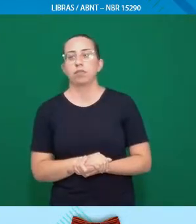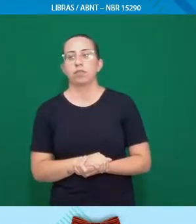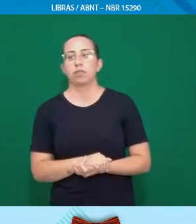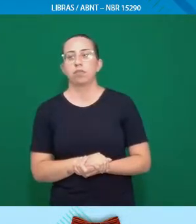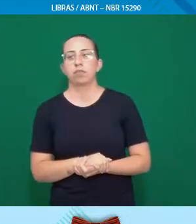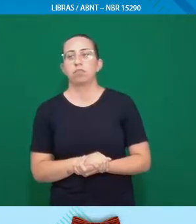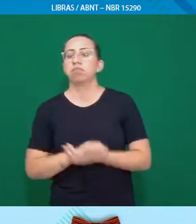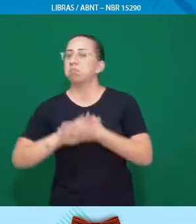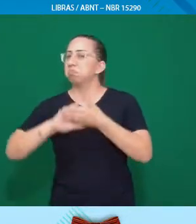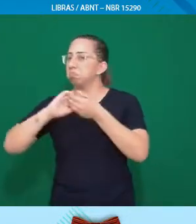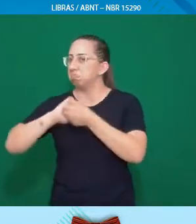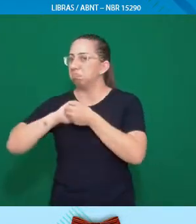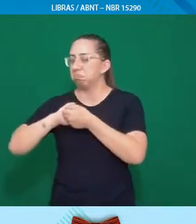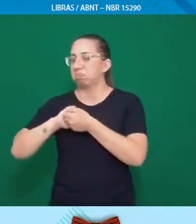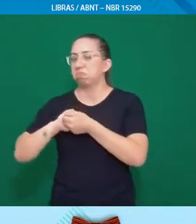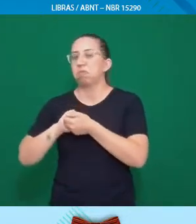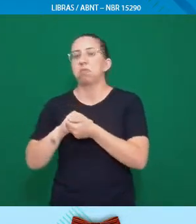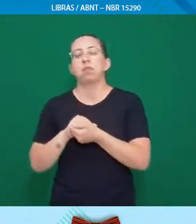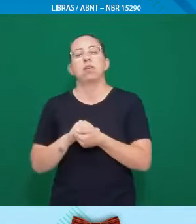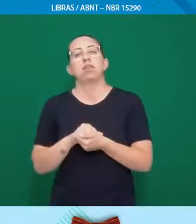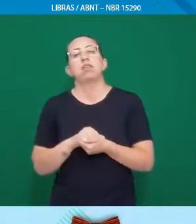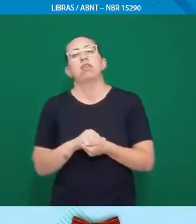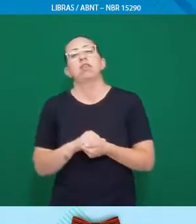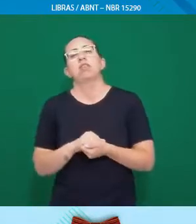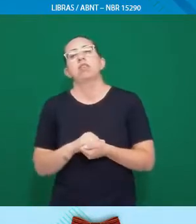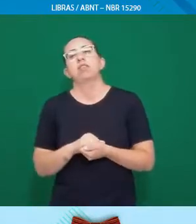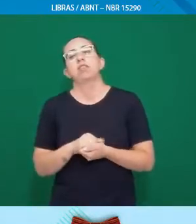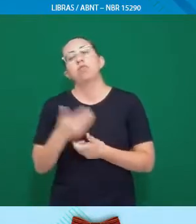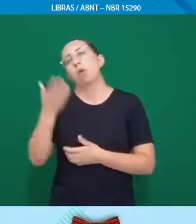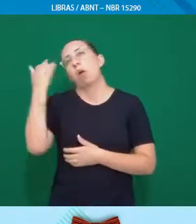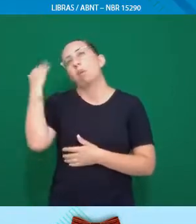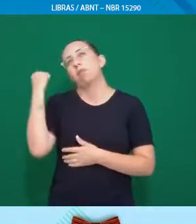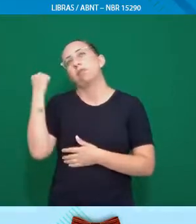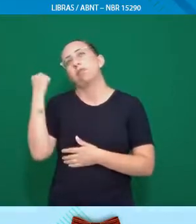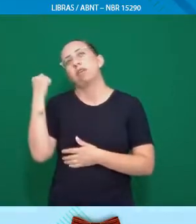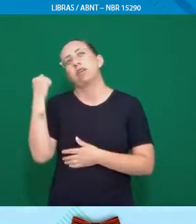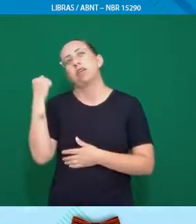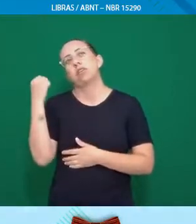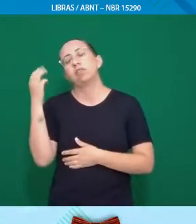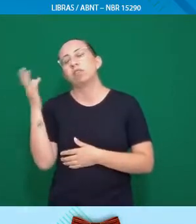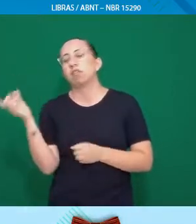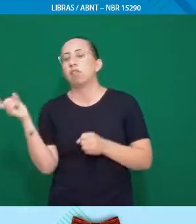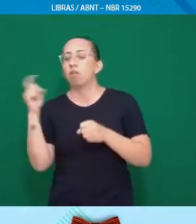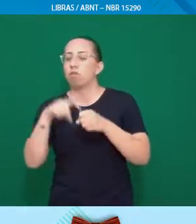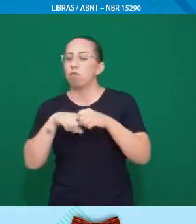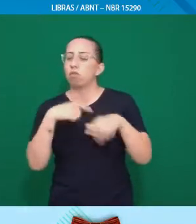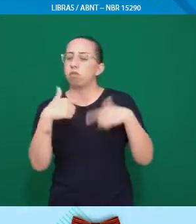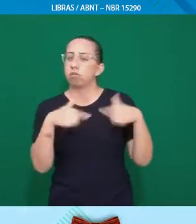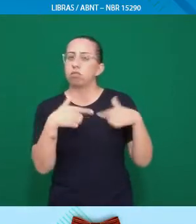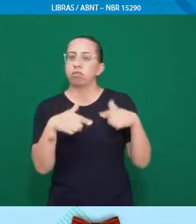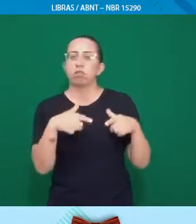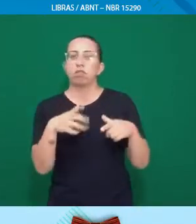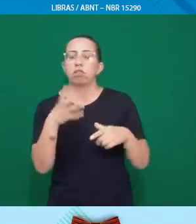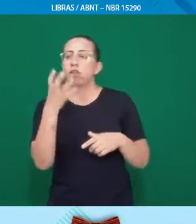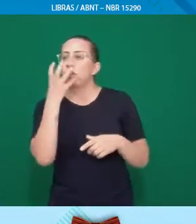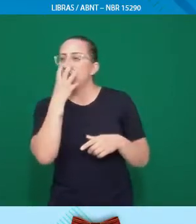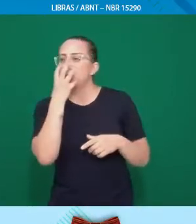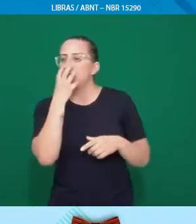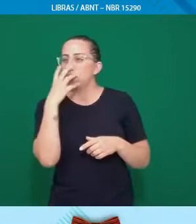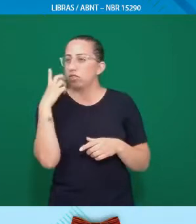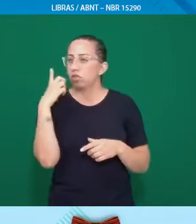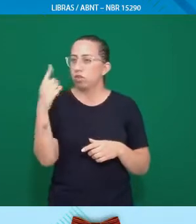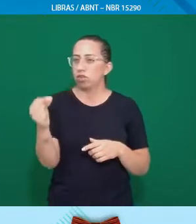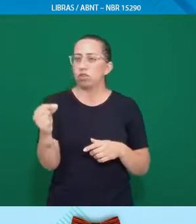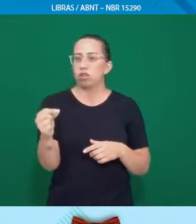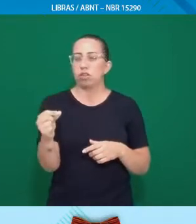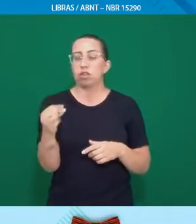pode dar os parabéns é uma vez eu tava e do trabalho e um cachorro